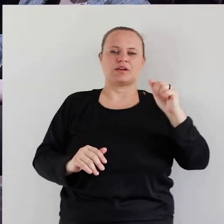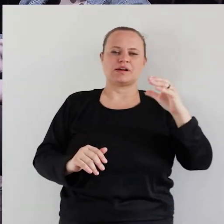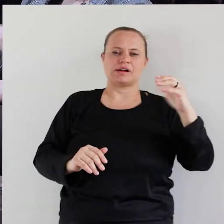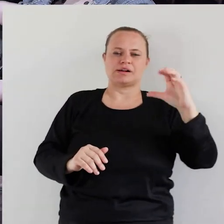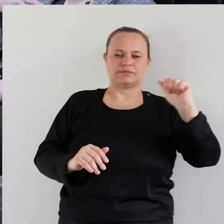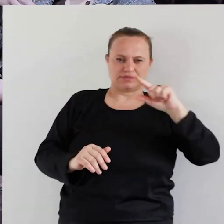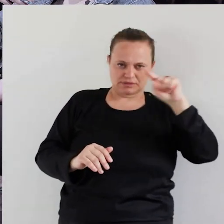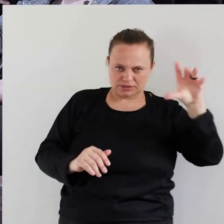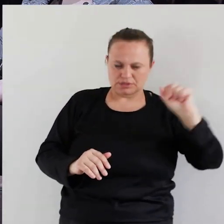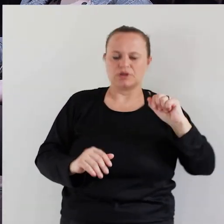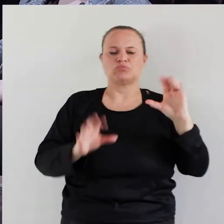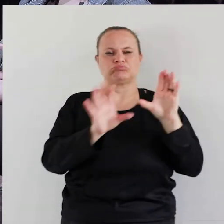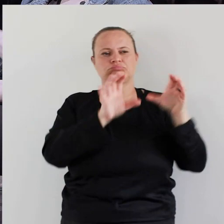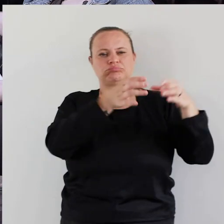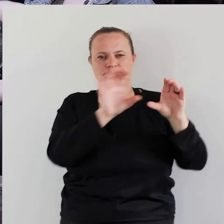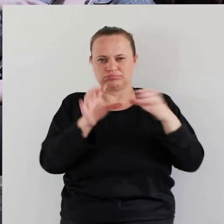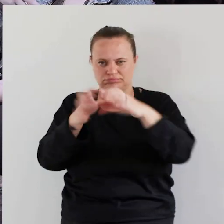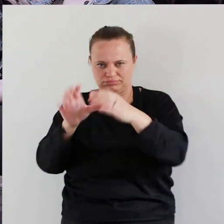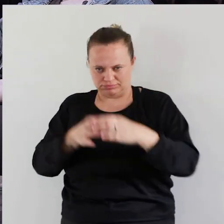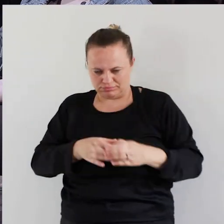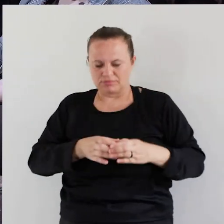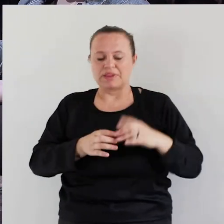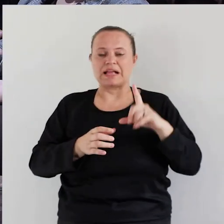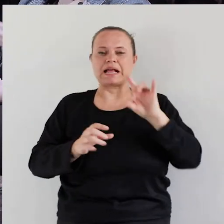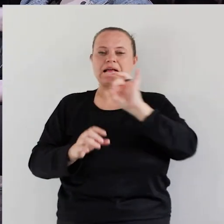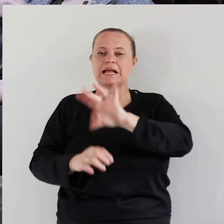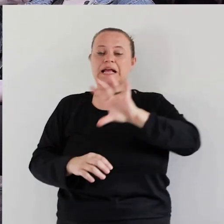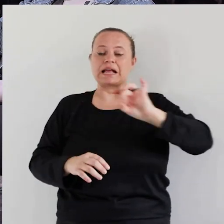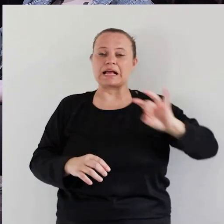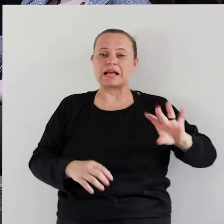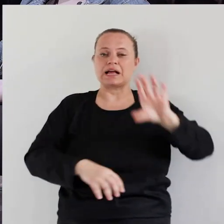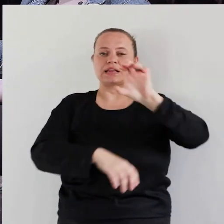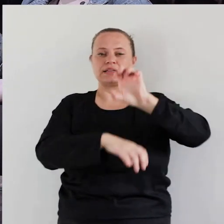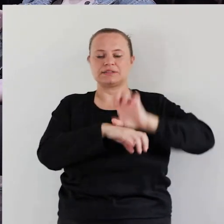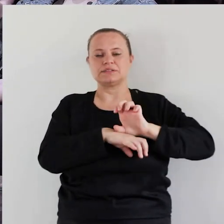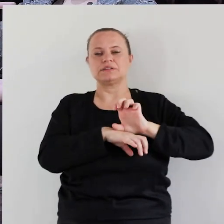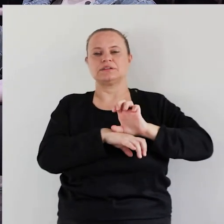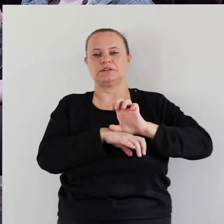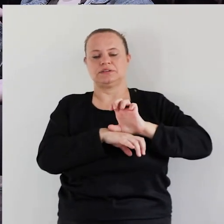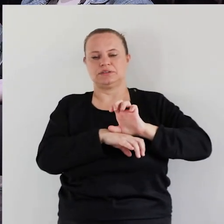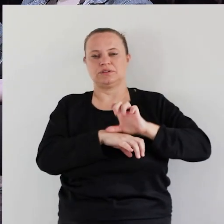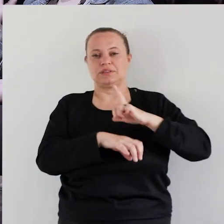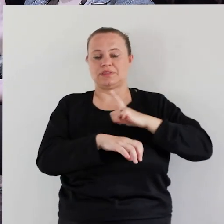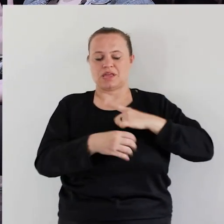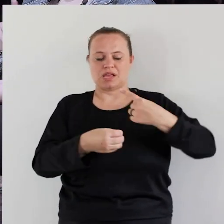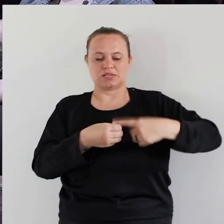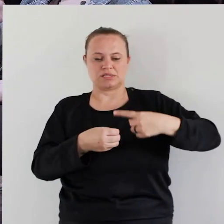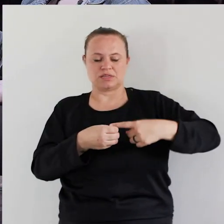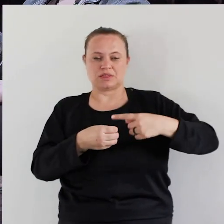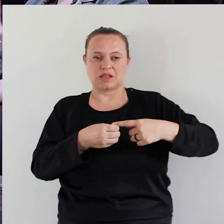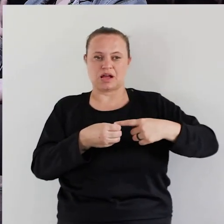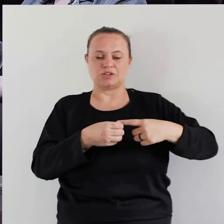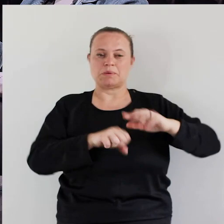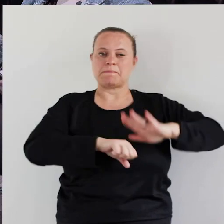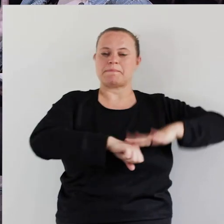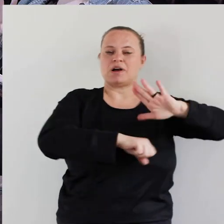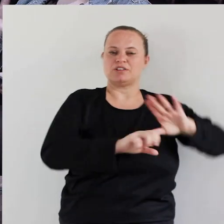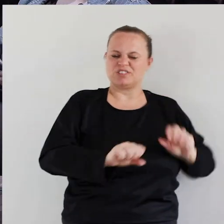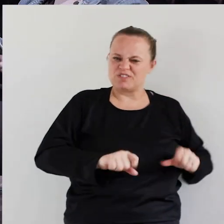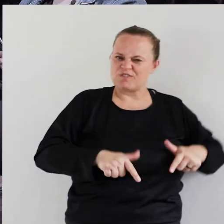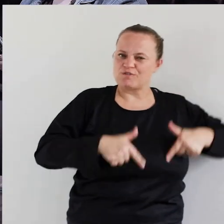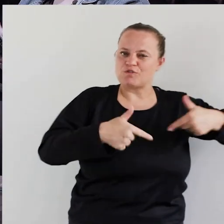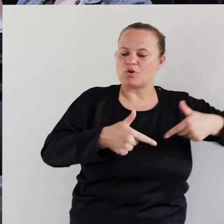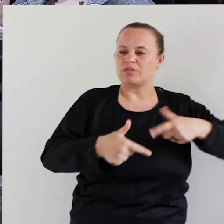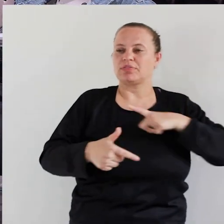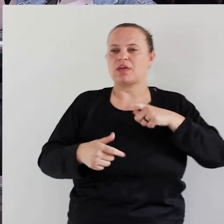reuniões coletivas, as federações, os conselhos, as setoriais, falando agora de Santa Catarina, cada estado às